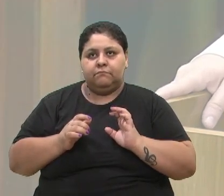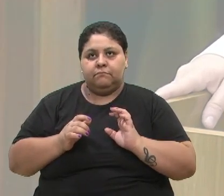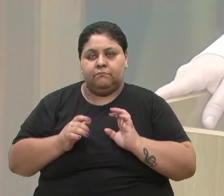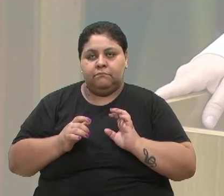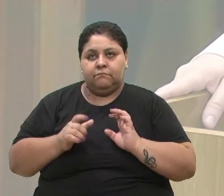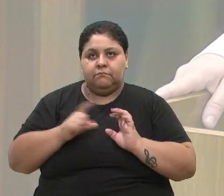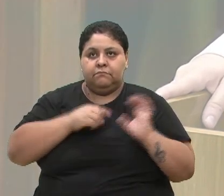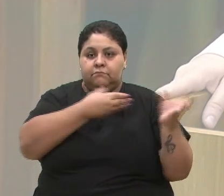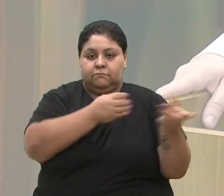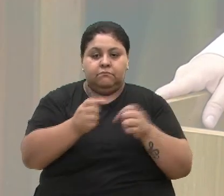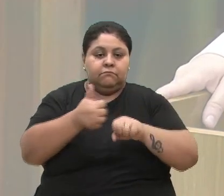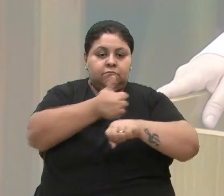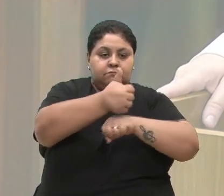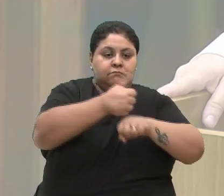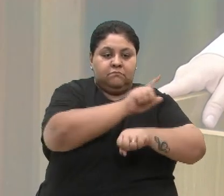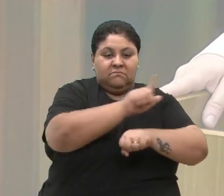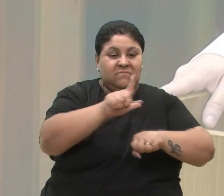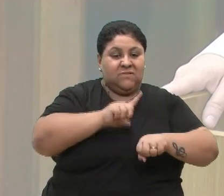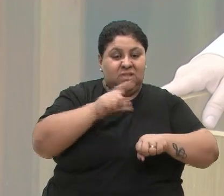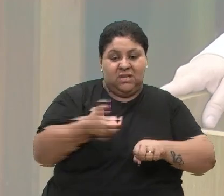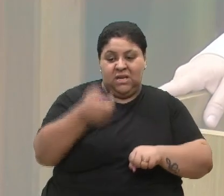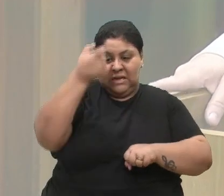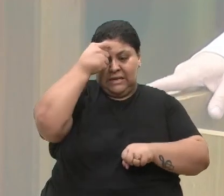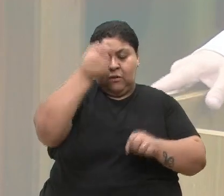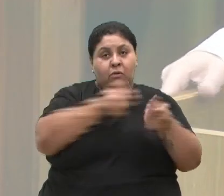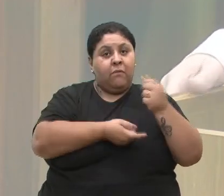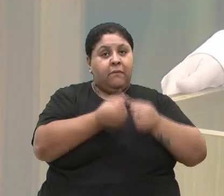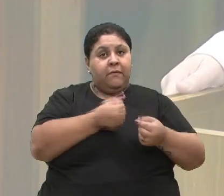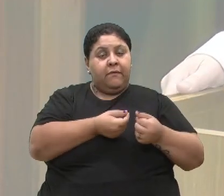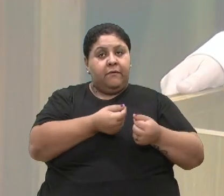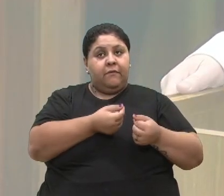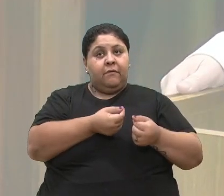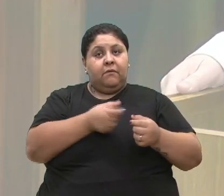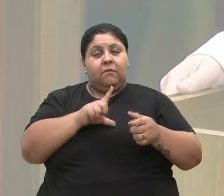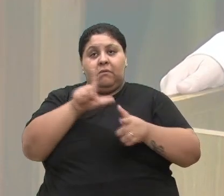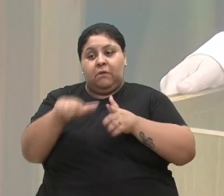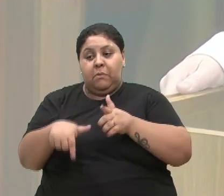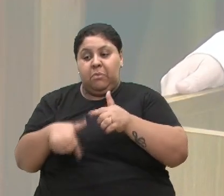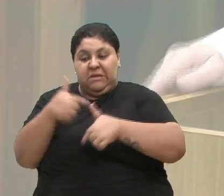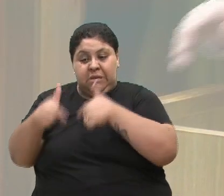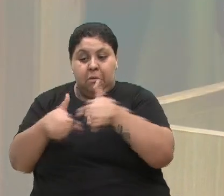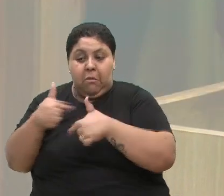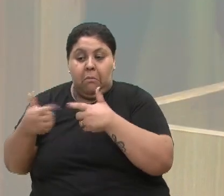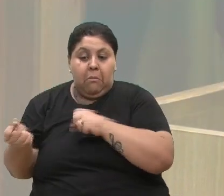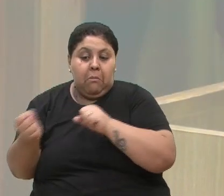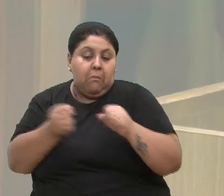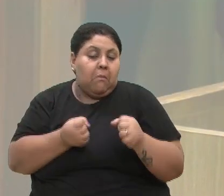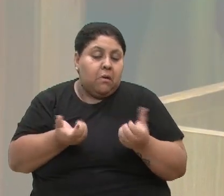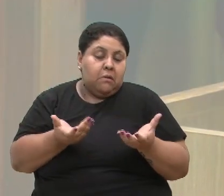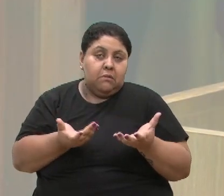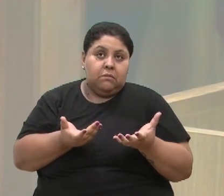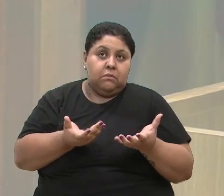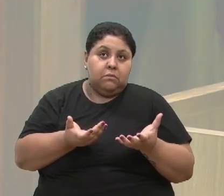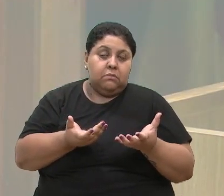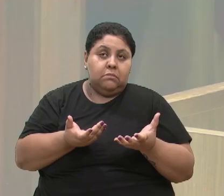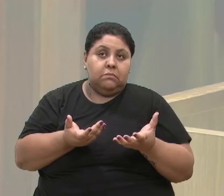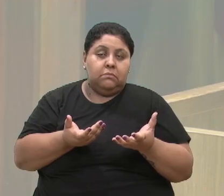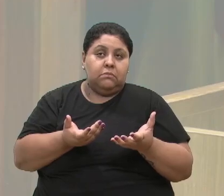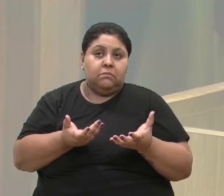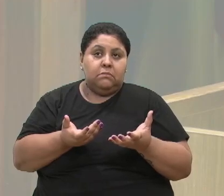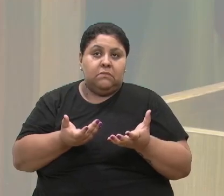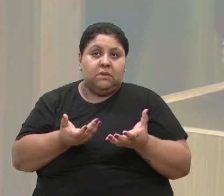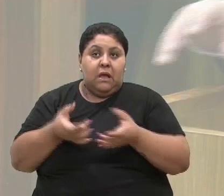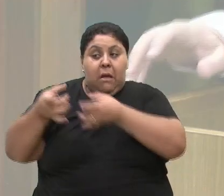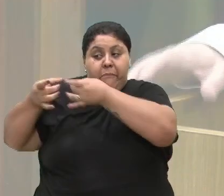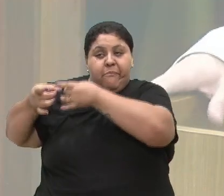Onde muitos profissionais não têm conhecimento de economia, acabam exercendo funções que podem acabar por